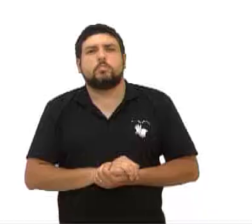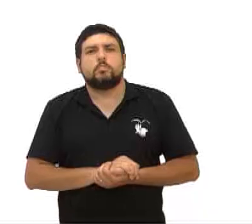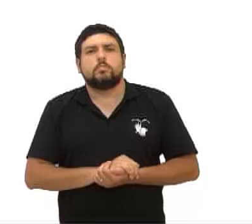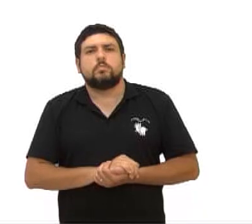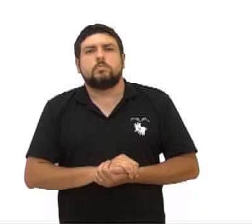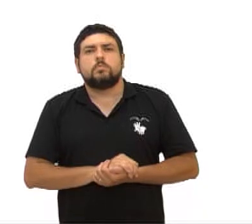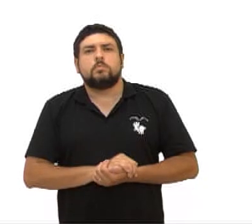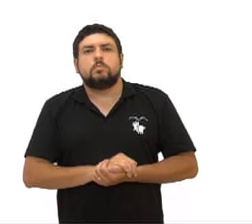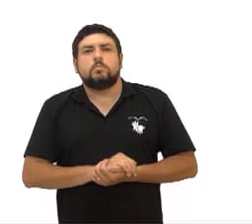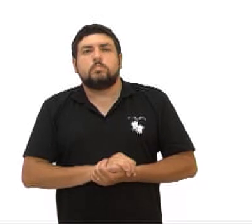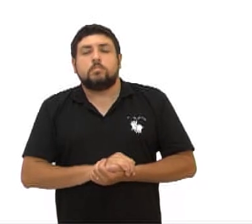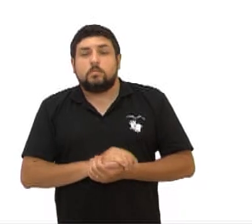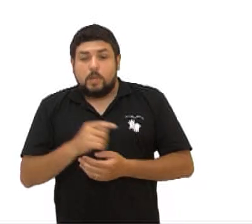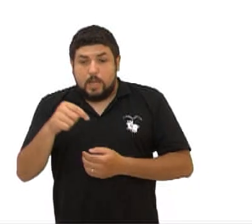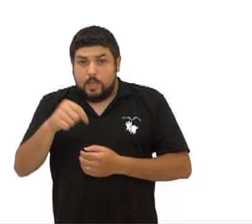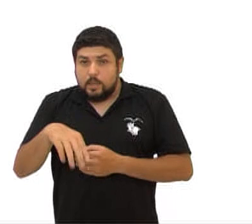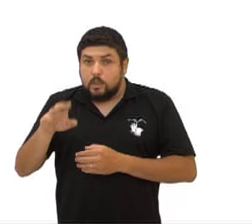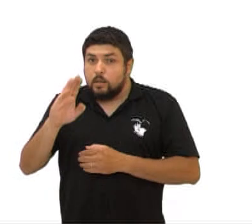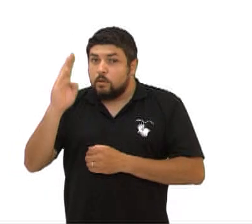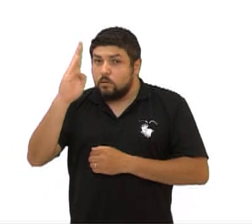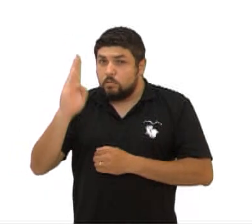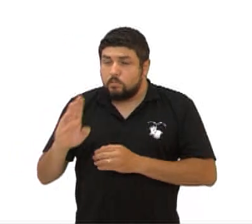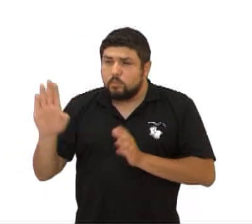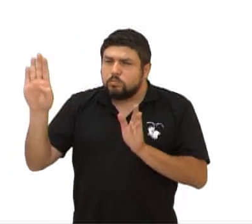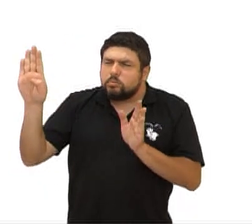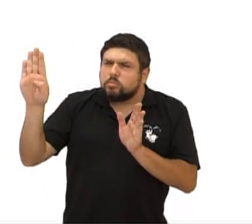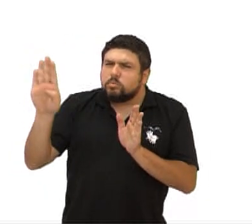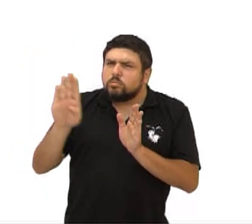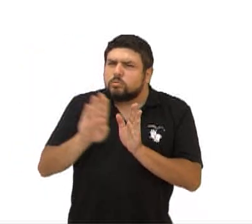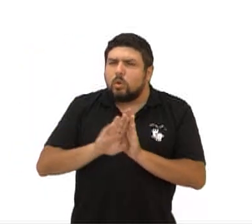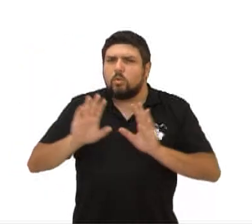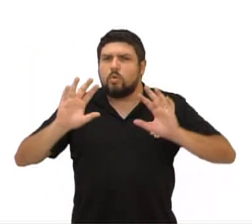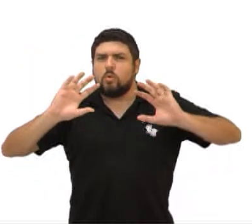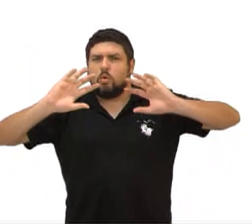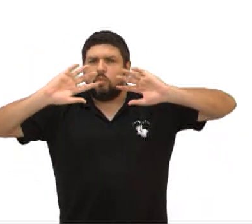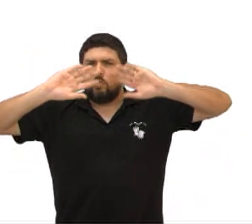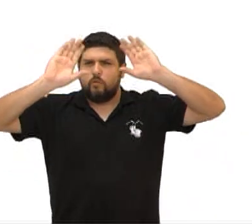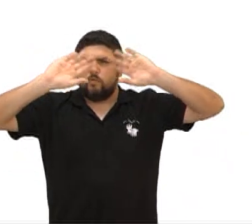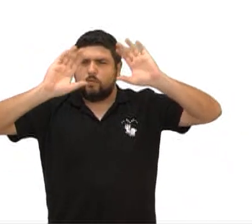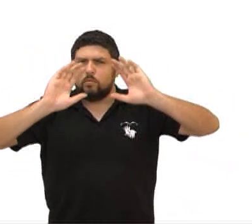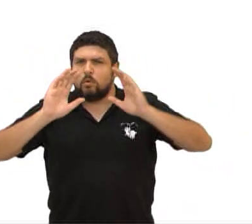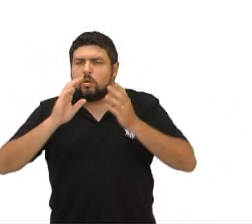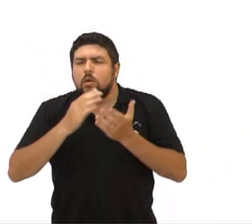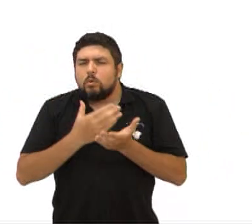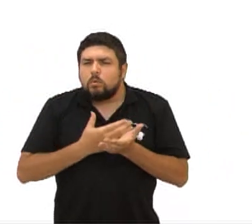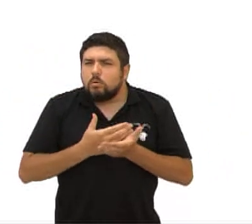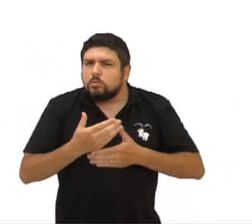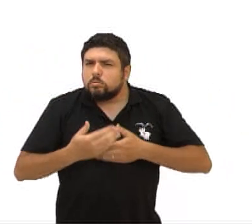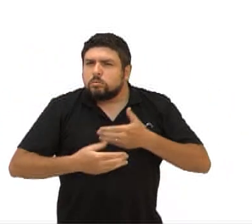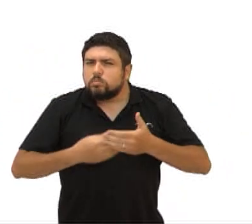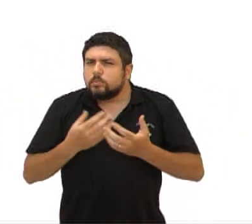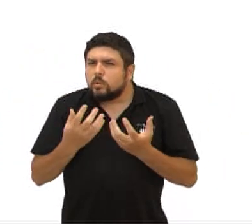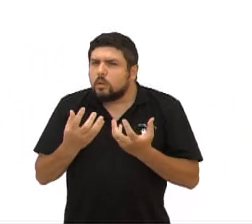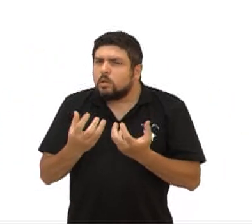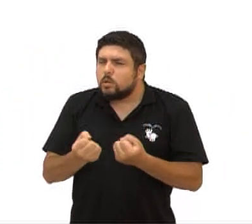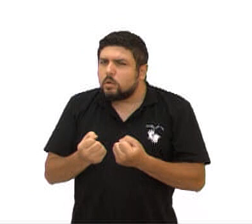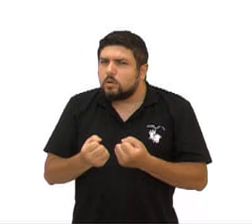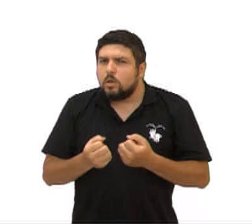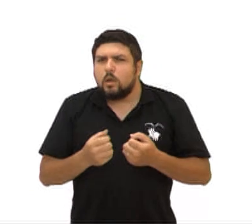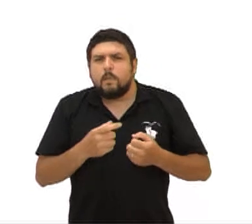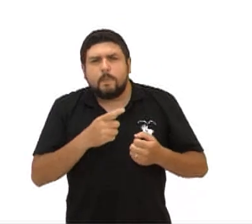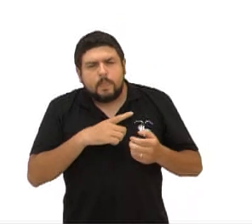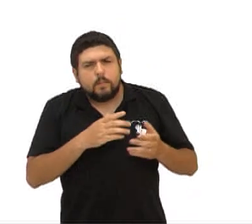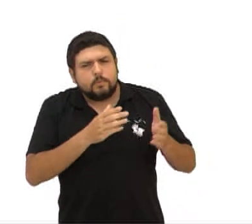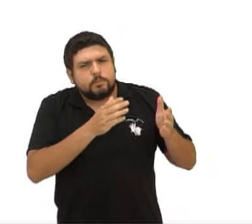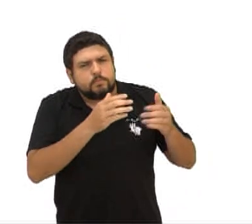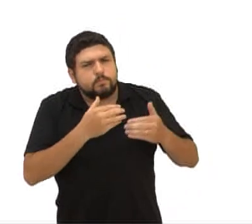Quando o esporte chega no Brasil, o voleibol está aqui presente, começa a ser aceito, ele passa por vários períodos, né? De mais ou